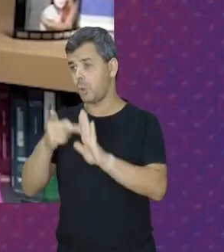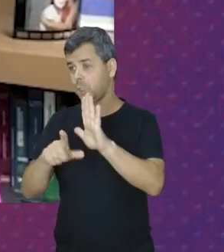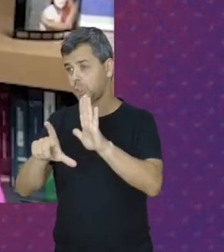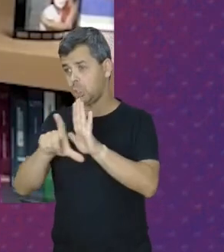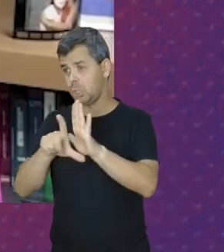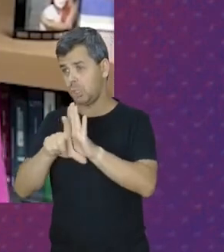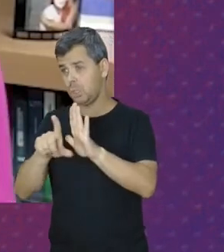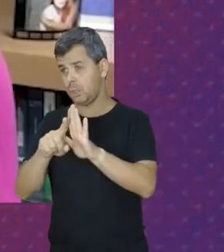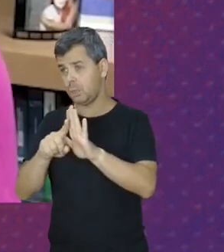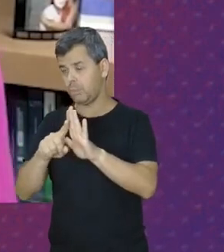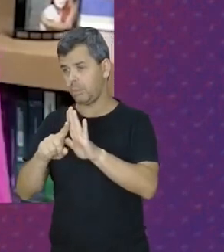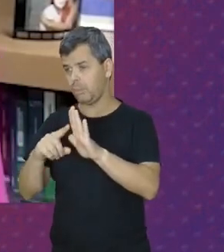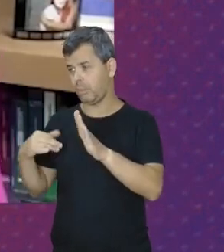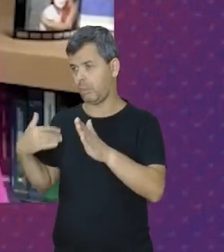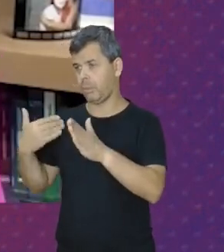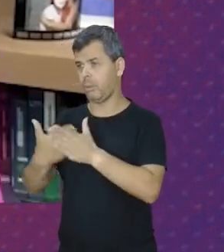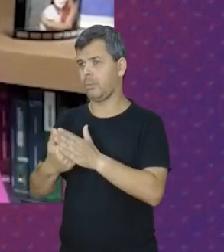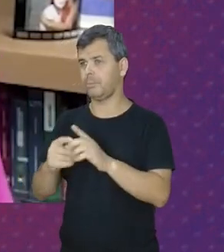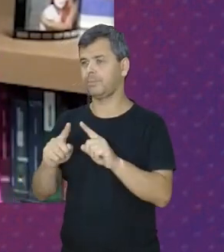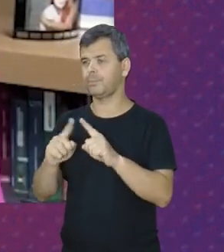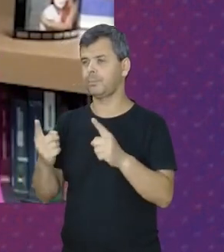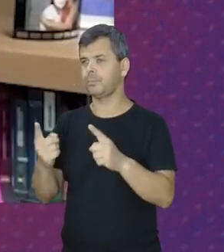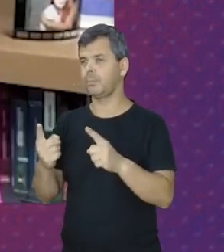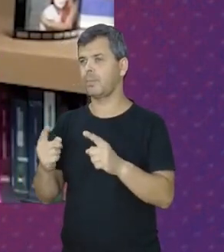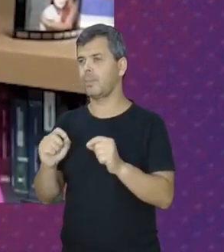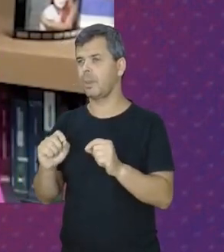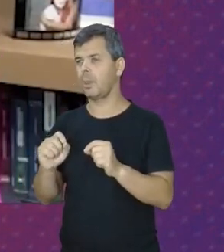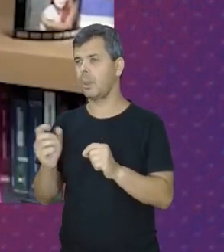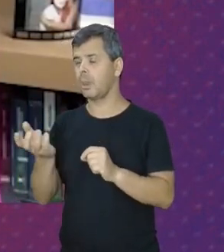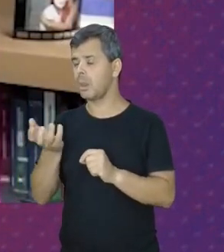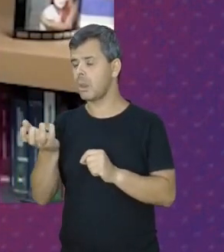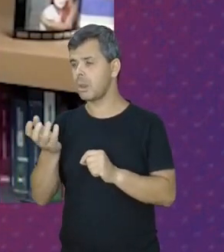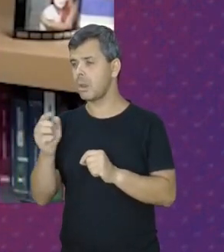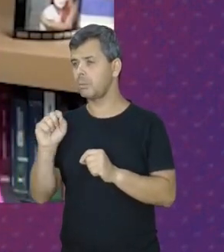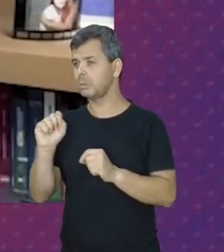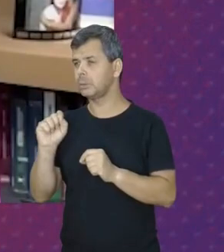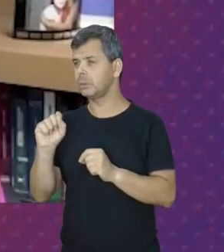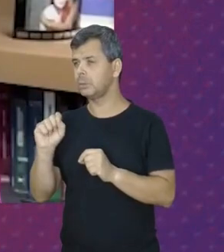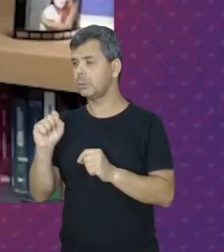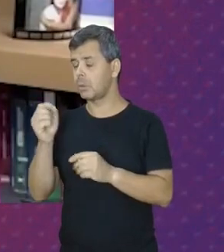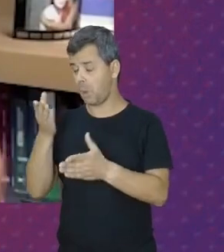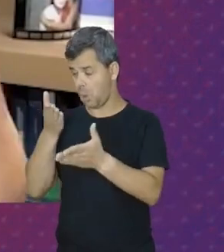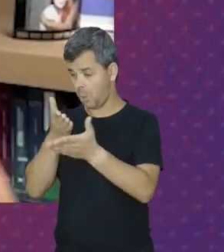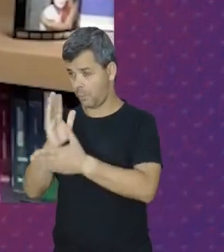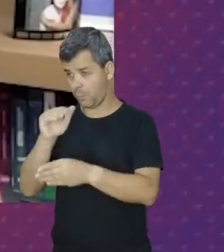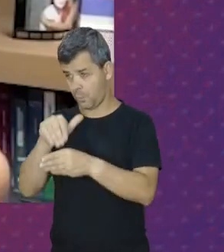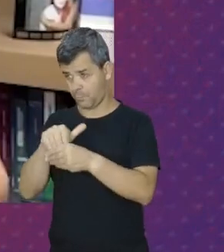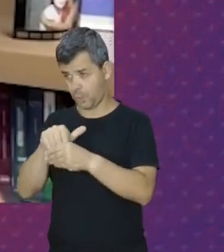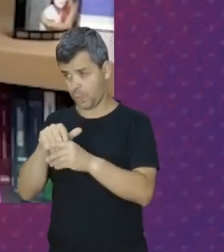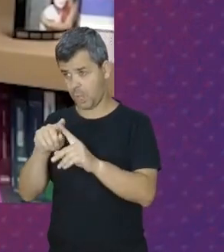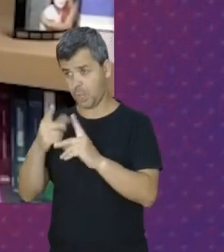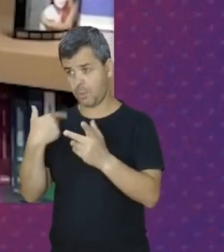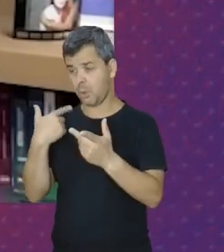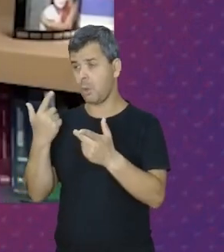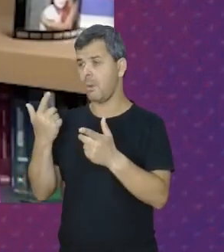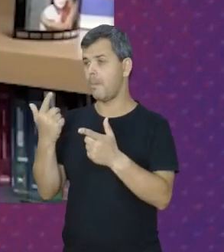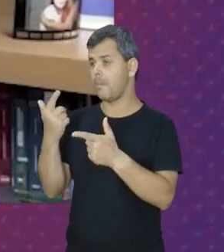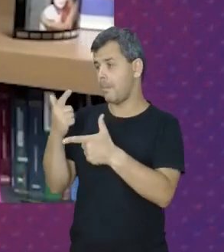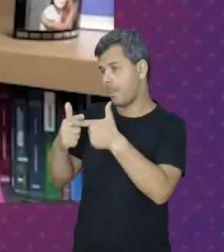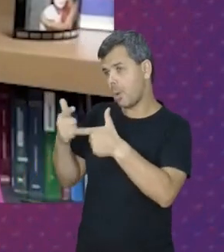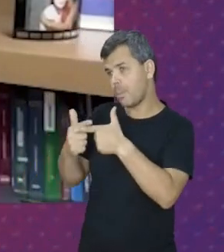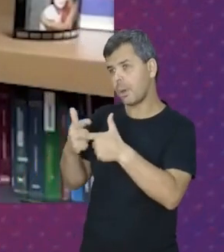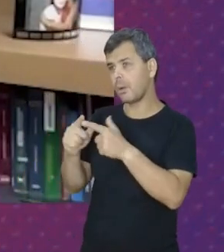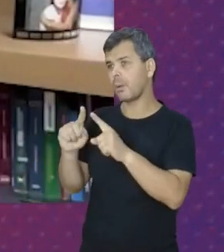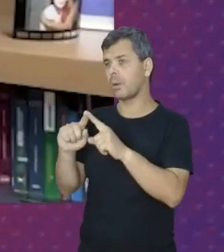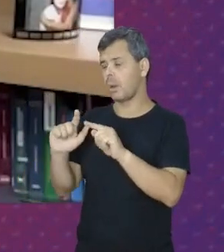lei por muito tempo para que ele não seja aprovado, criando um constrangimento,